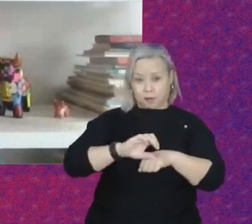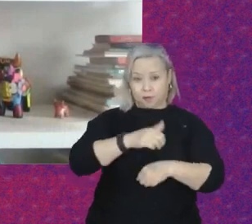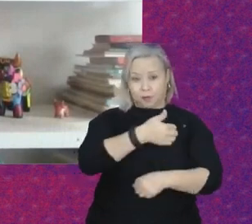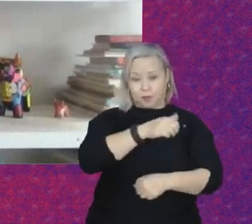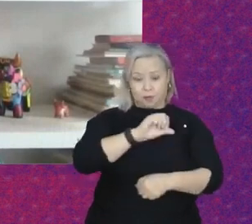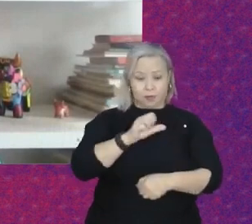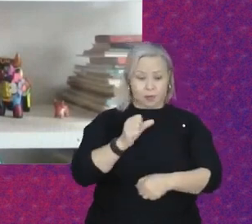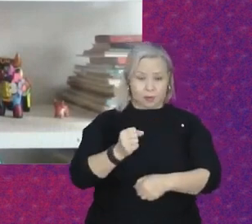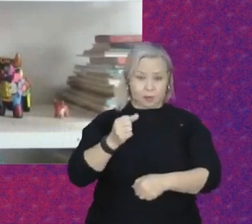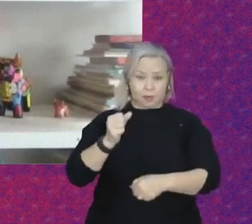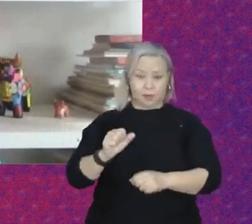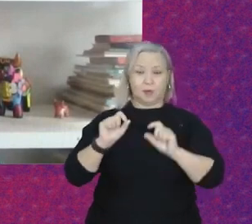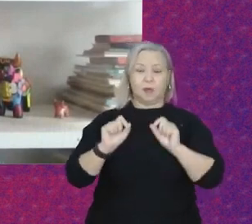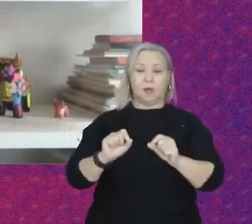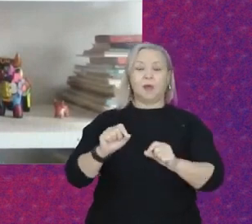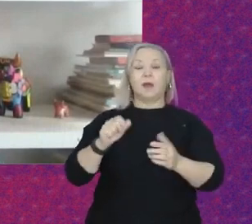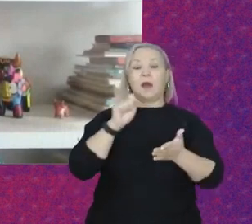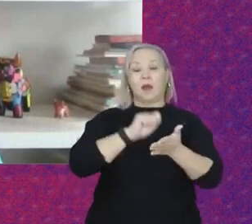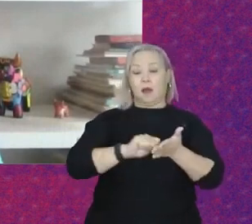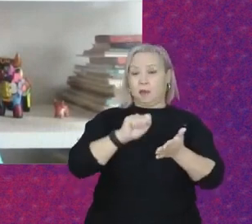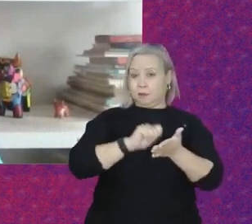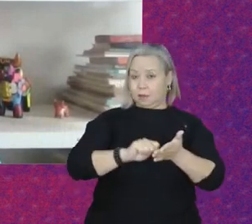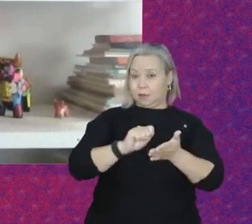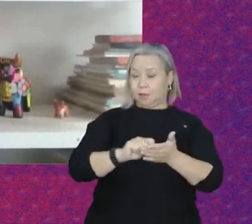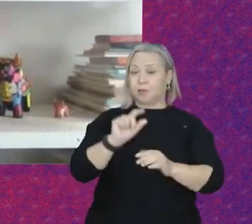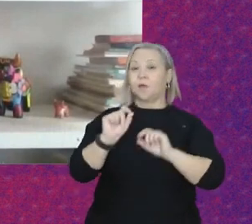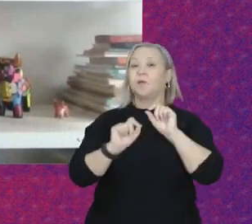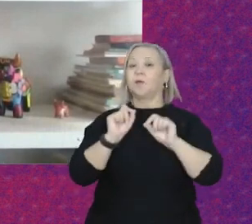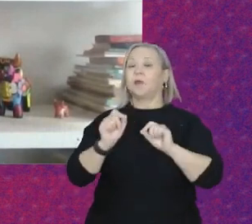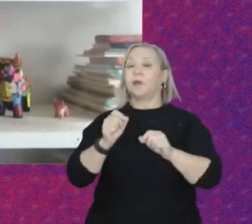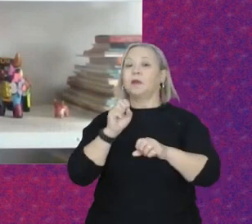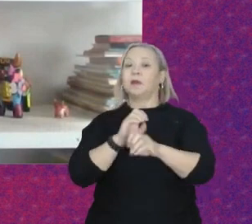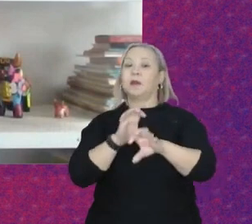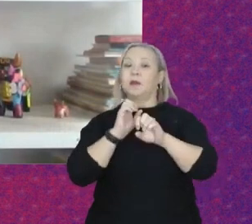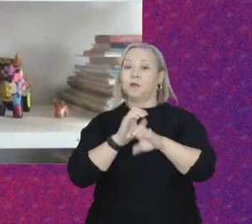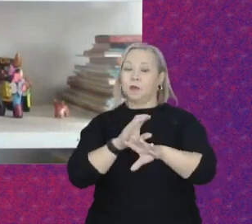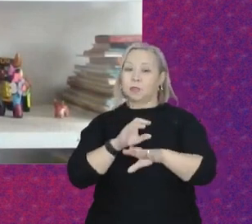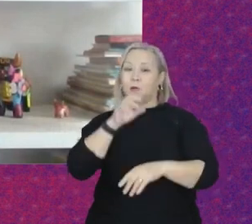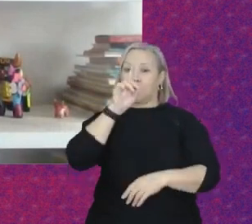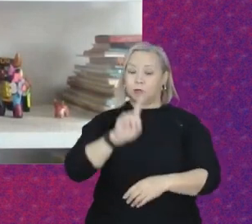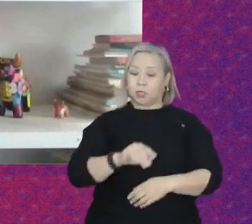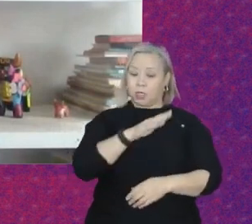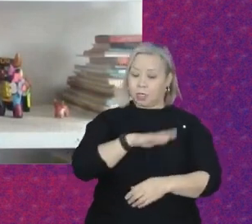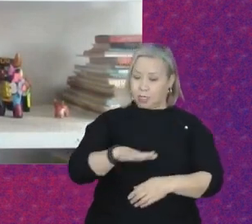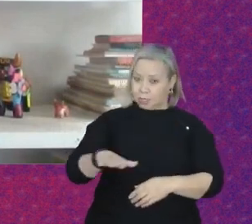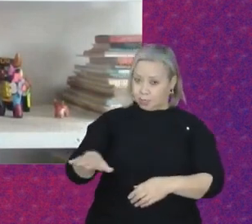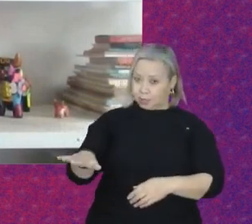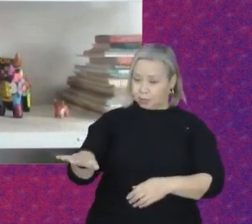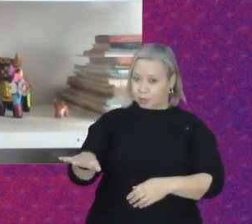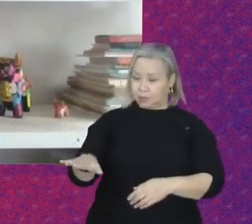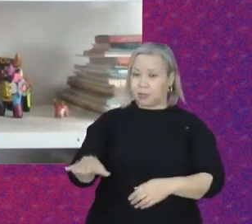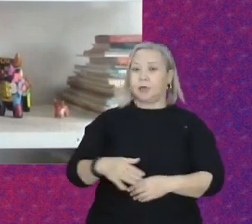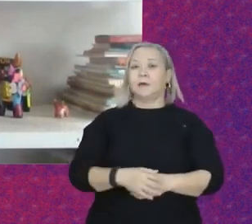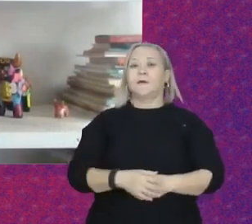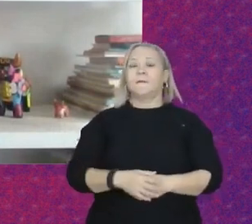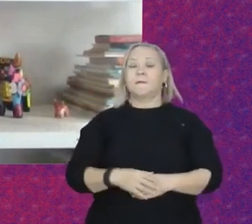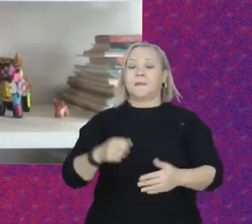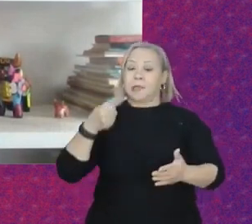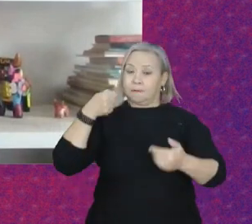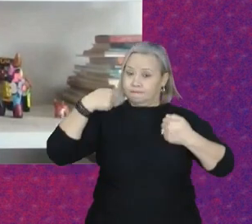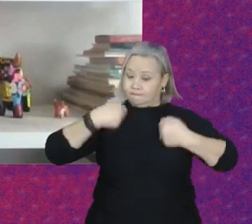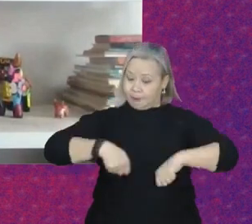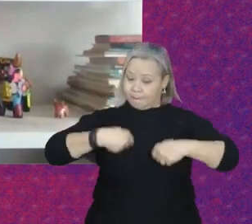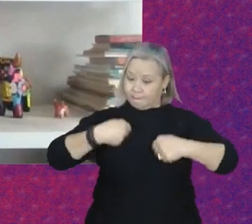88, onde lá está escrito que a educação é direito da criança, dever do